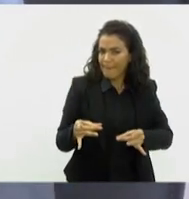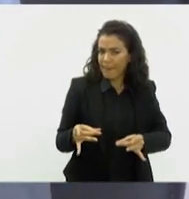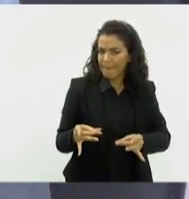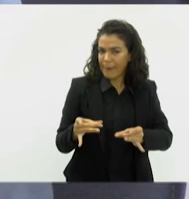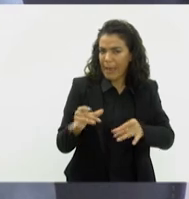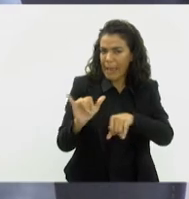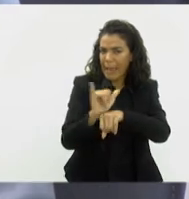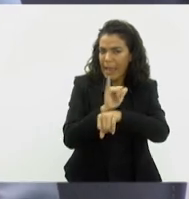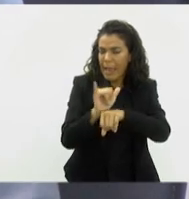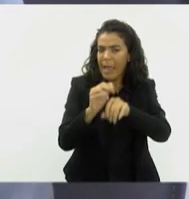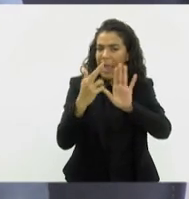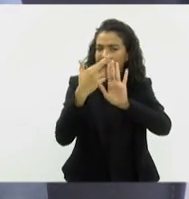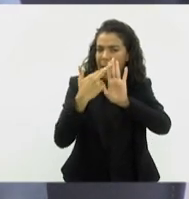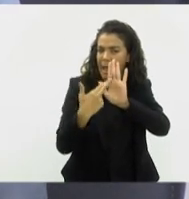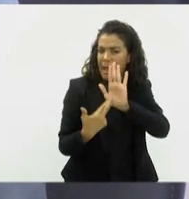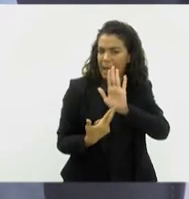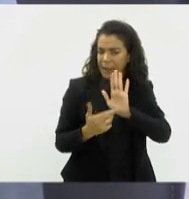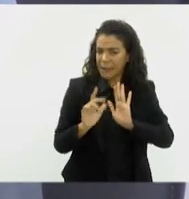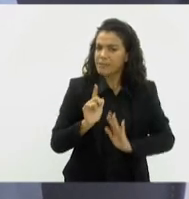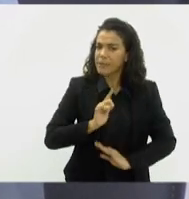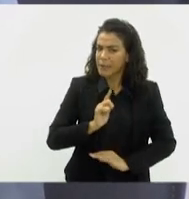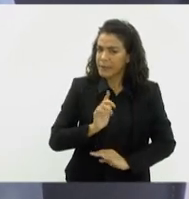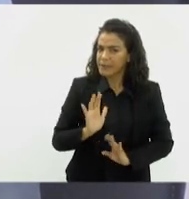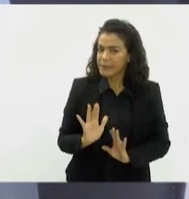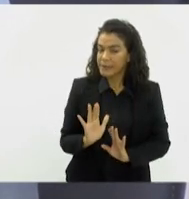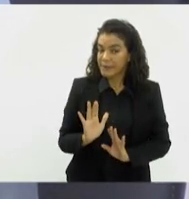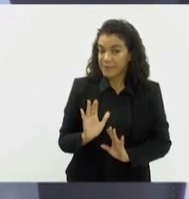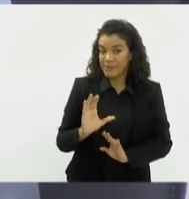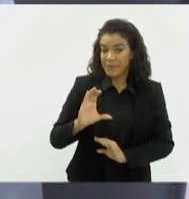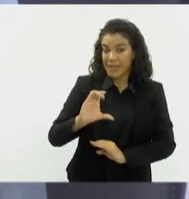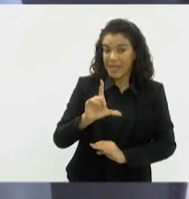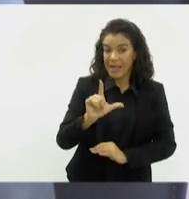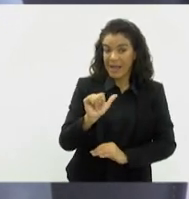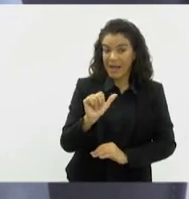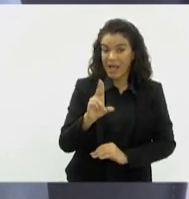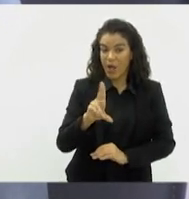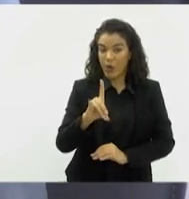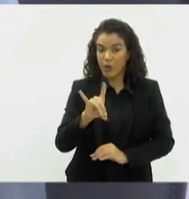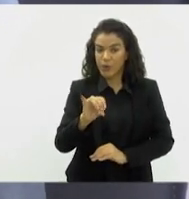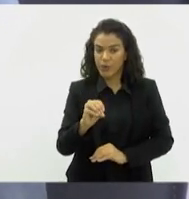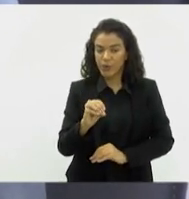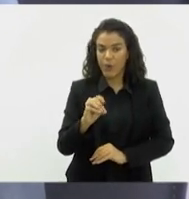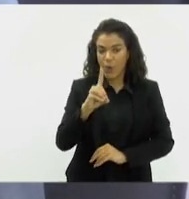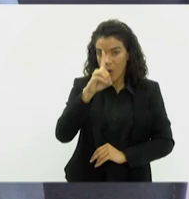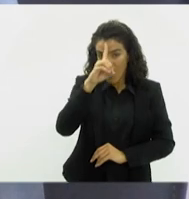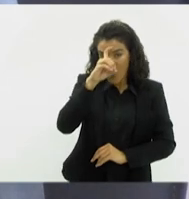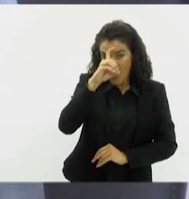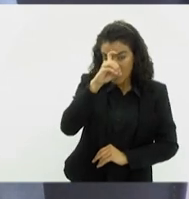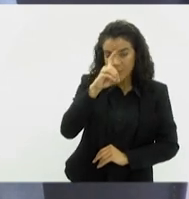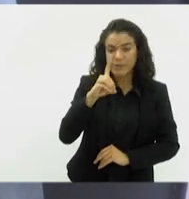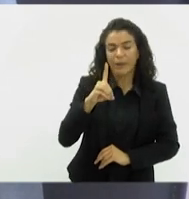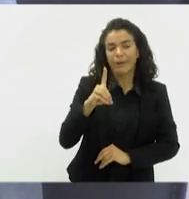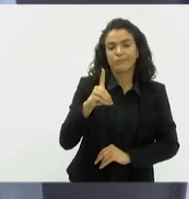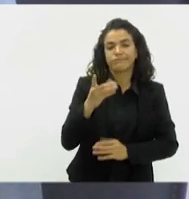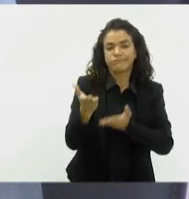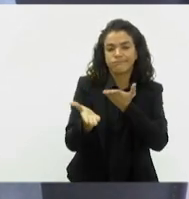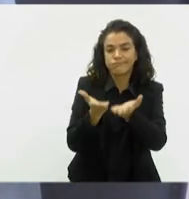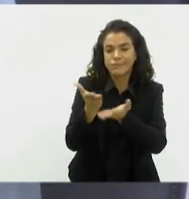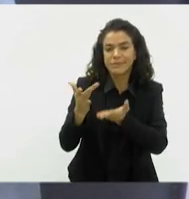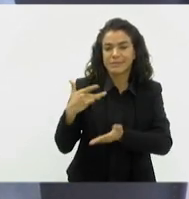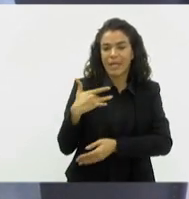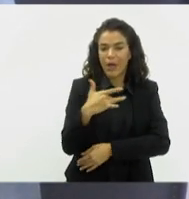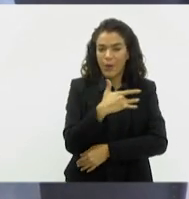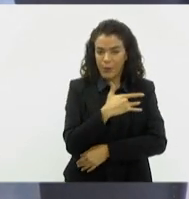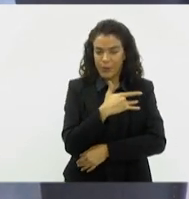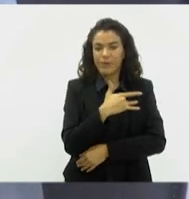mais. A experiência da senhora Ana Cláudia Félix, da Silva, ambulatório de saúde mental da Policlínica Dr.